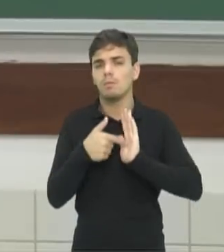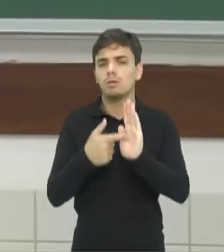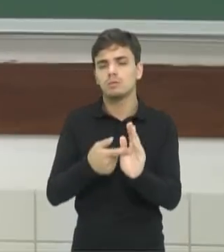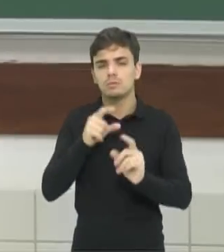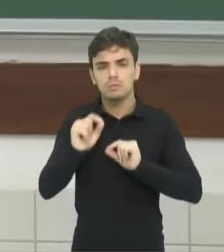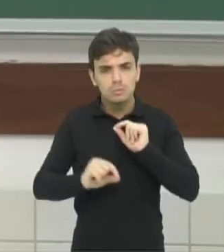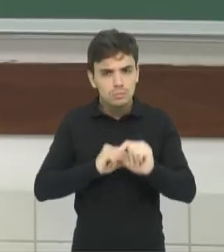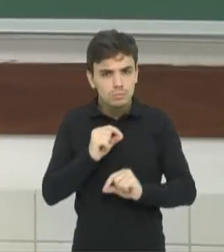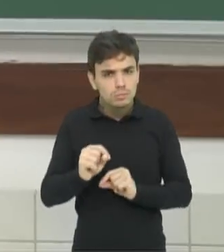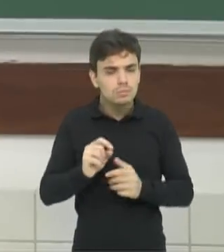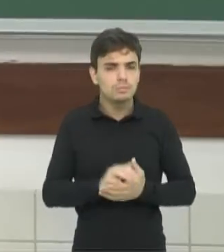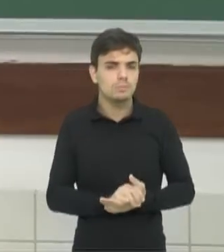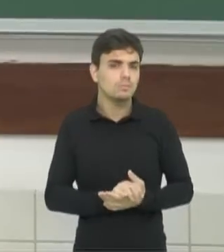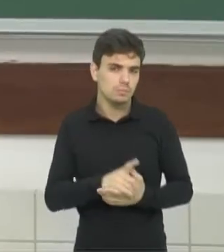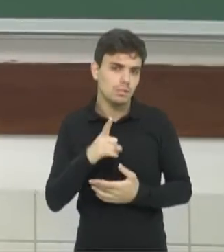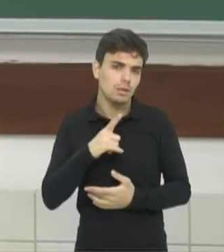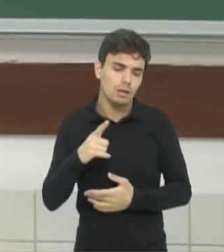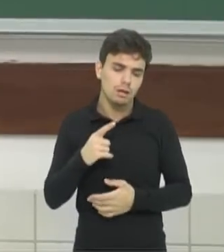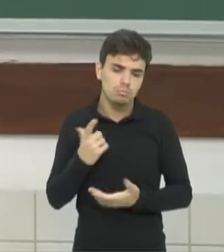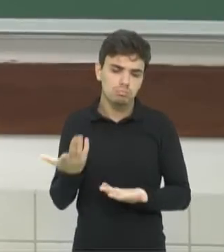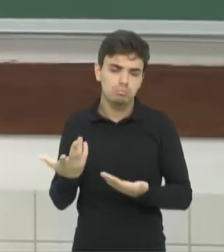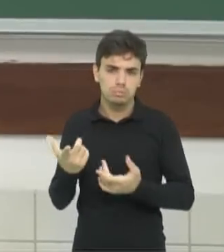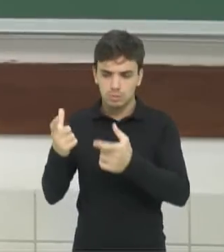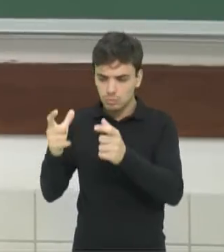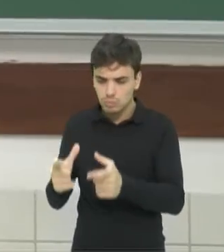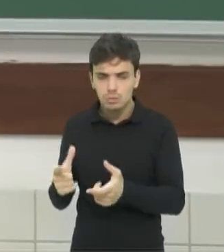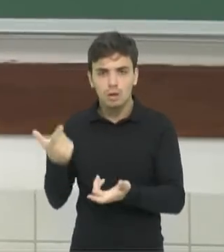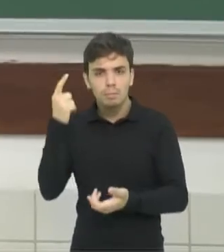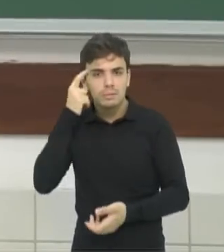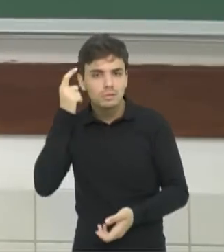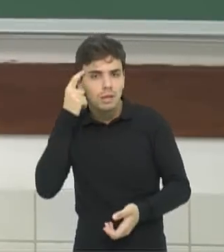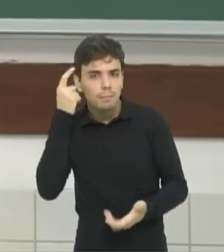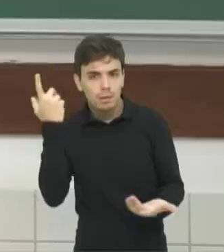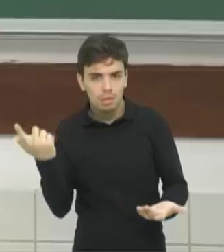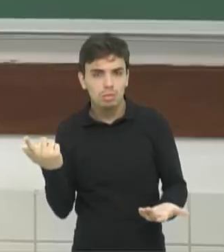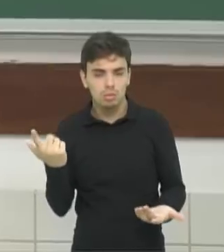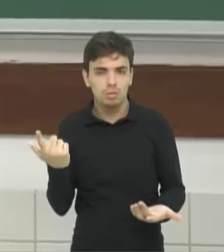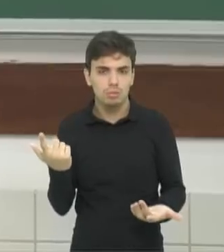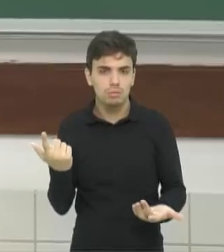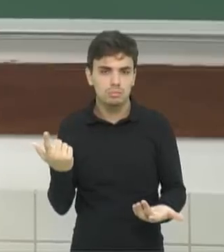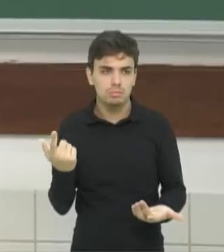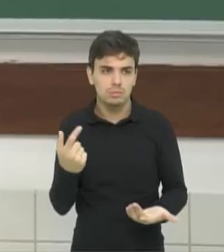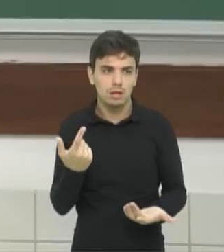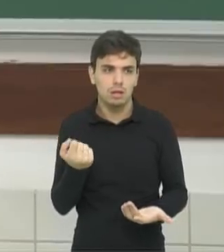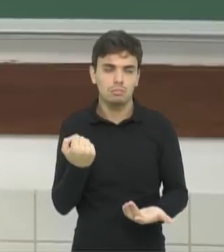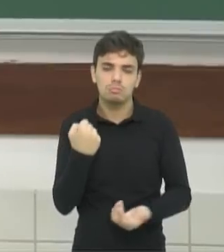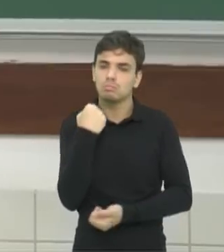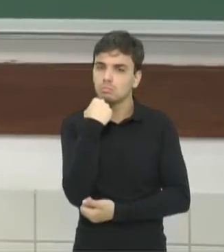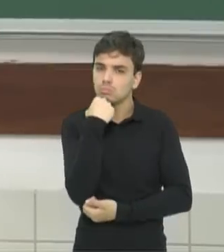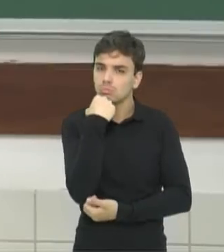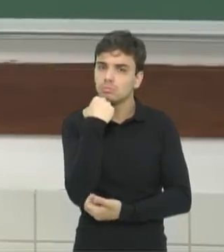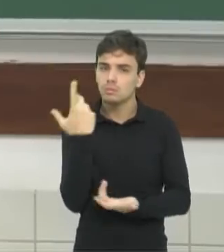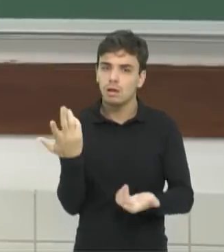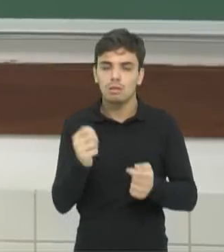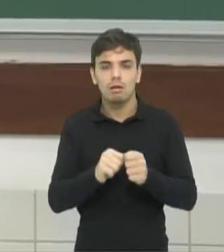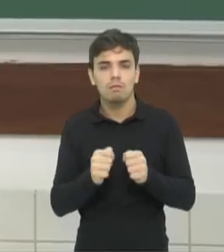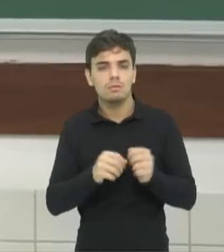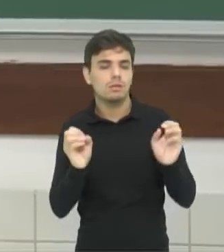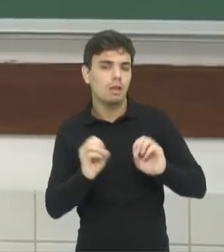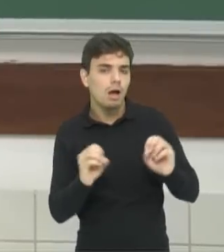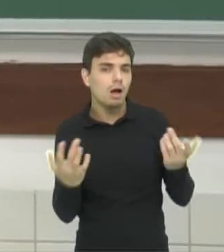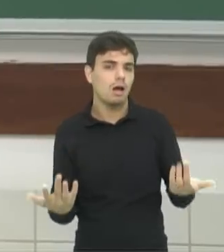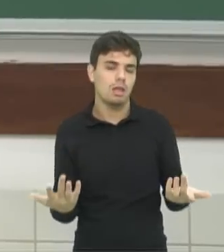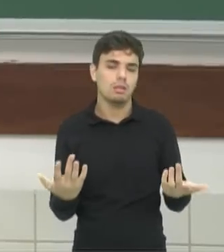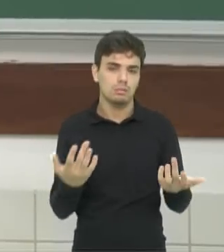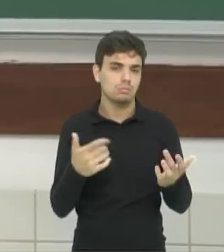mostra digamos, um posicionamento ali do artista. Ele está mostrando realmente um homem pensando. O homem não está fazendo um gesto